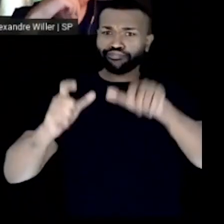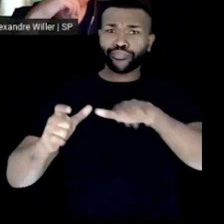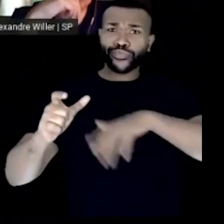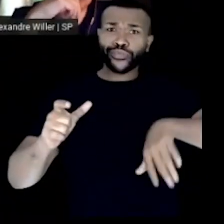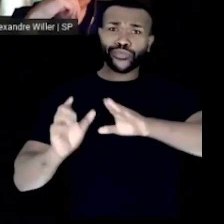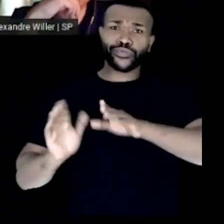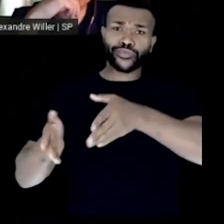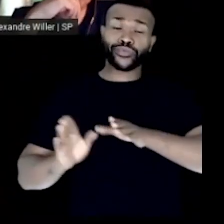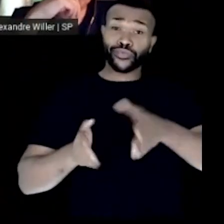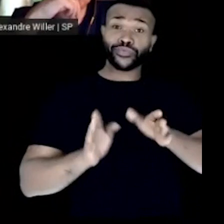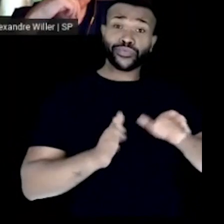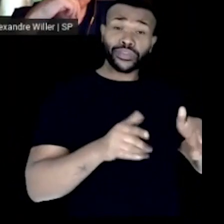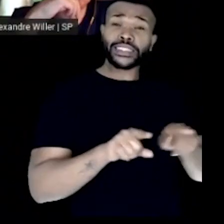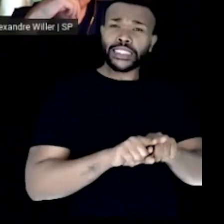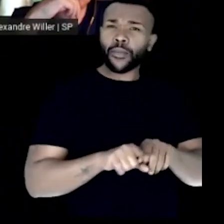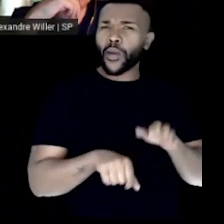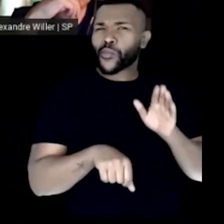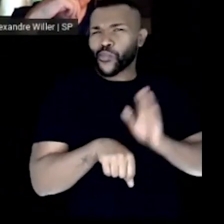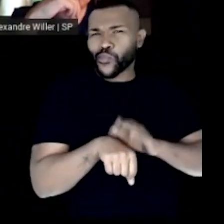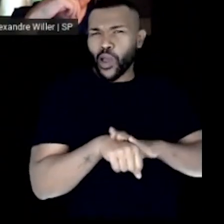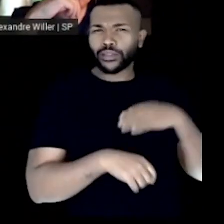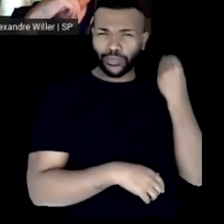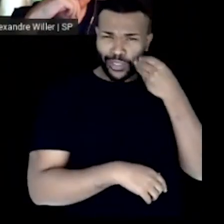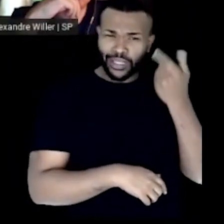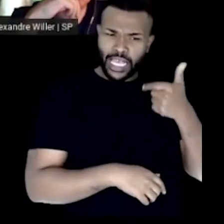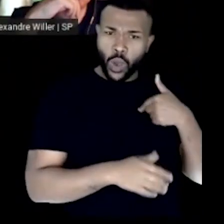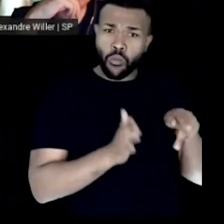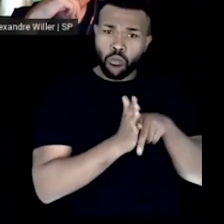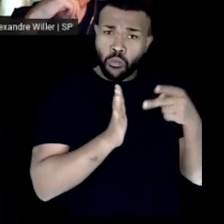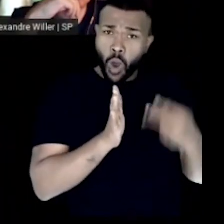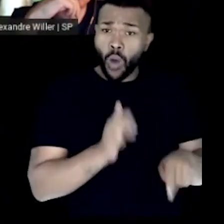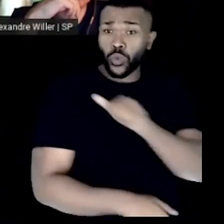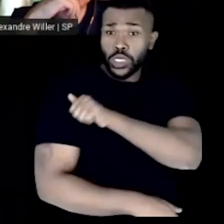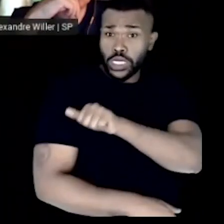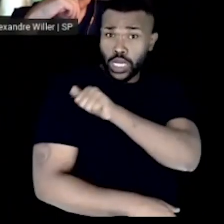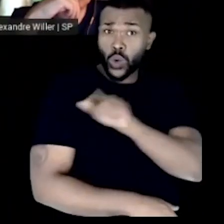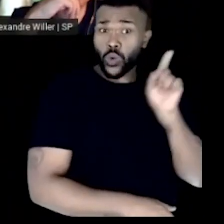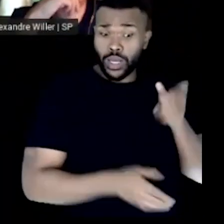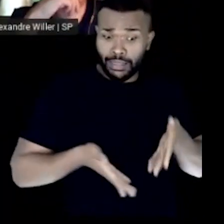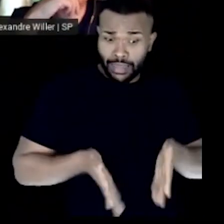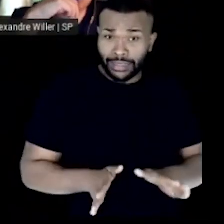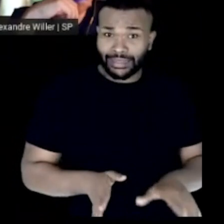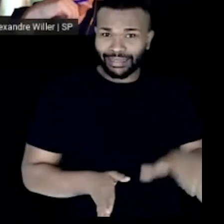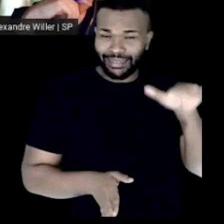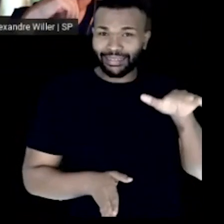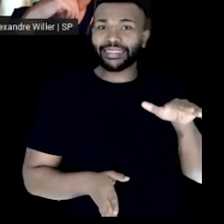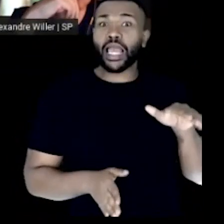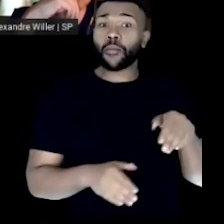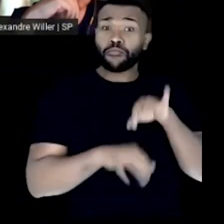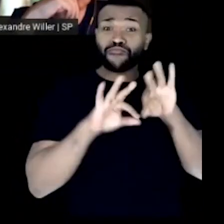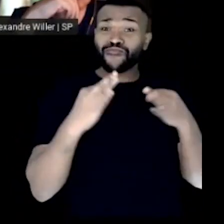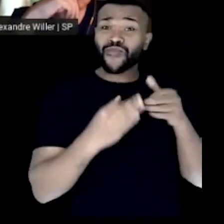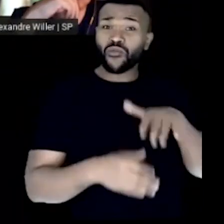forma, locais, né? E também tem a minha própria bagagem, assim, eu sou do Rio de Janeiro, nasci e cresci aqui, mas a minha família, ela